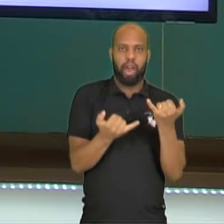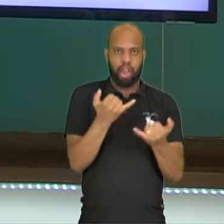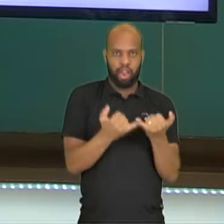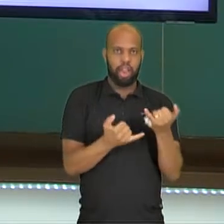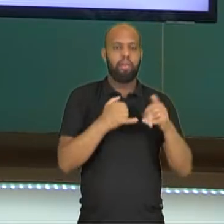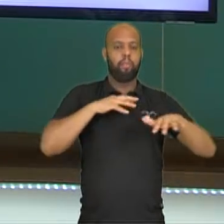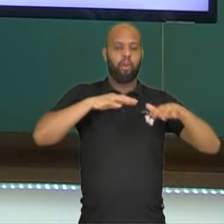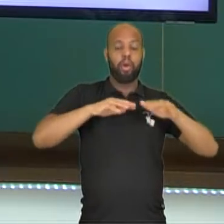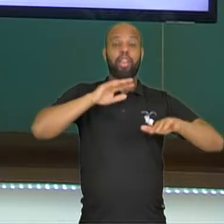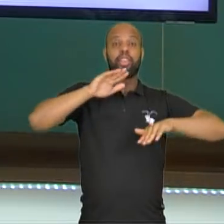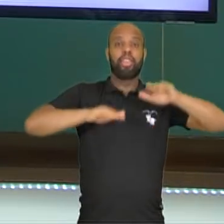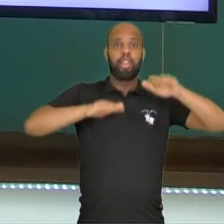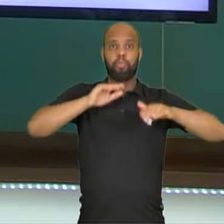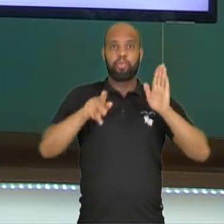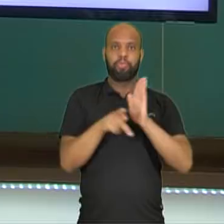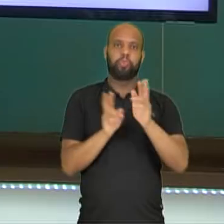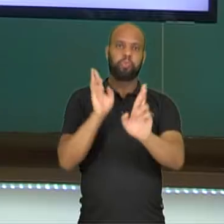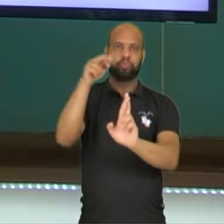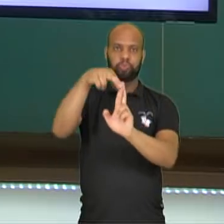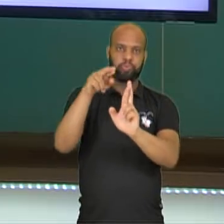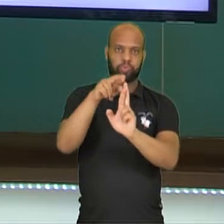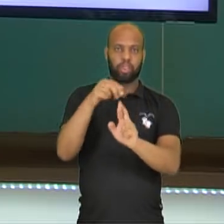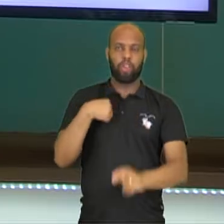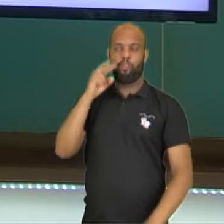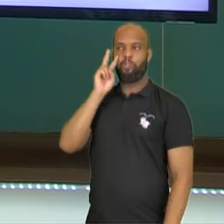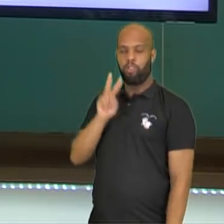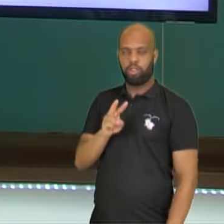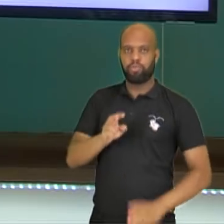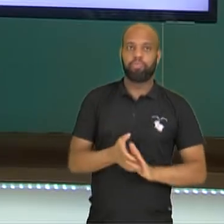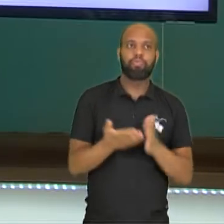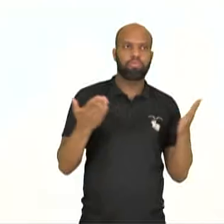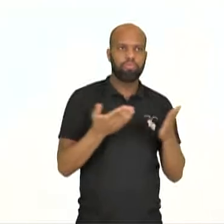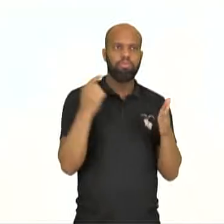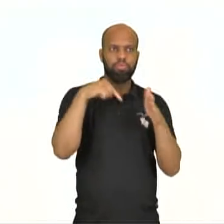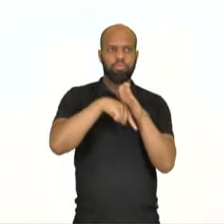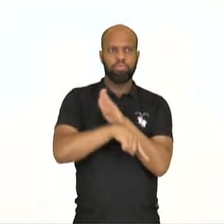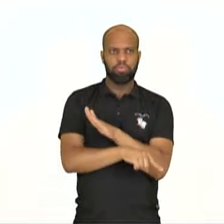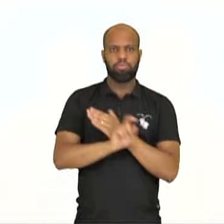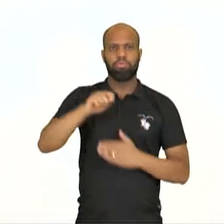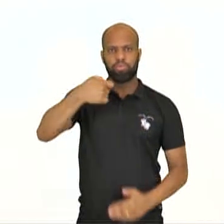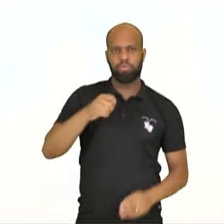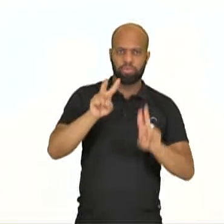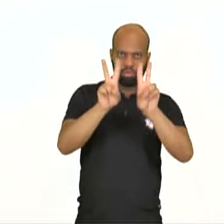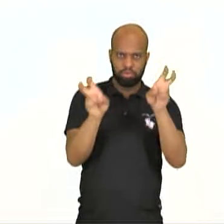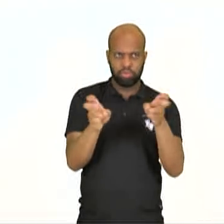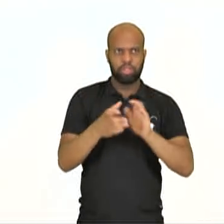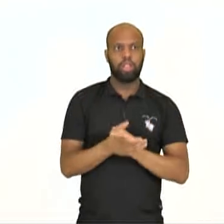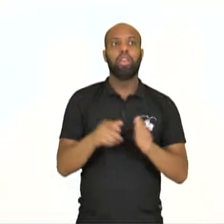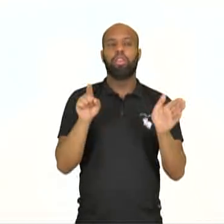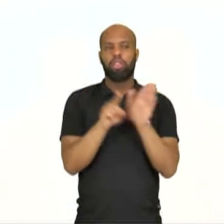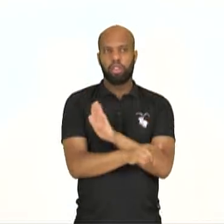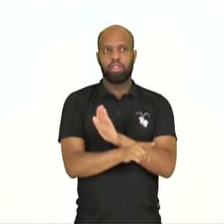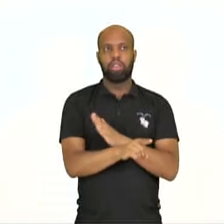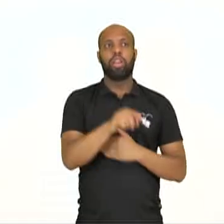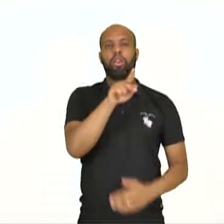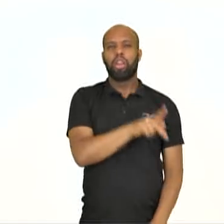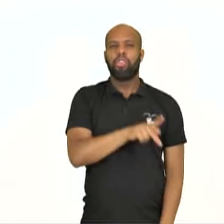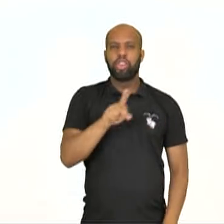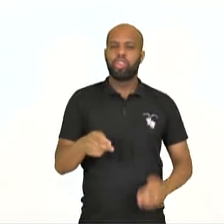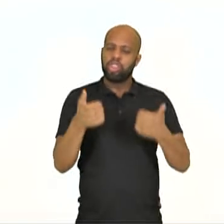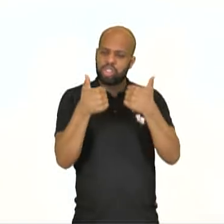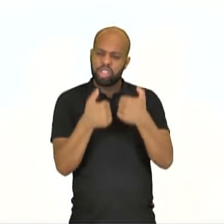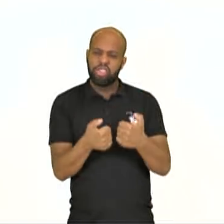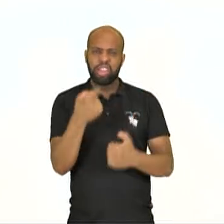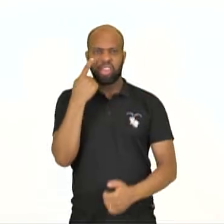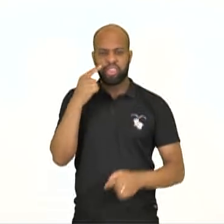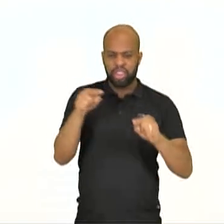C. Vamos falar um pouquinho mais aqui sobre essas questões. Ele fala o seguinte: um professor de física,